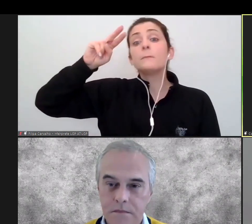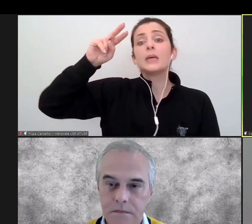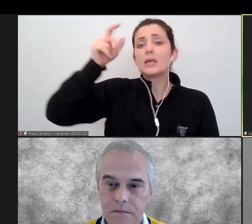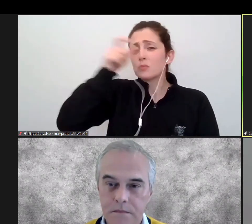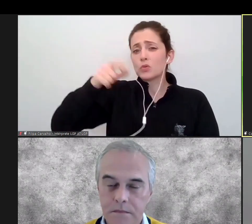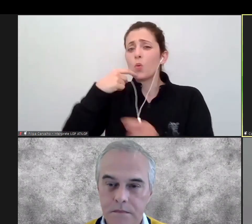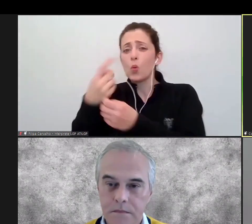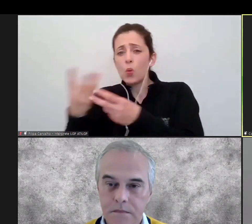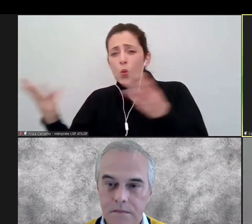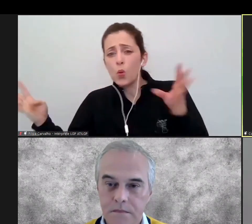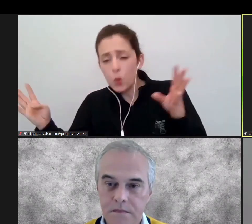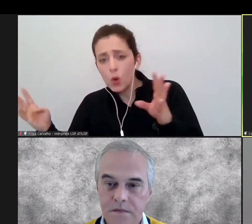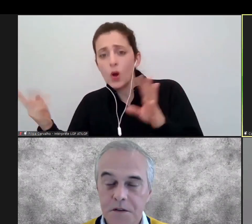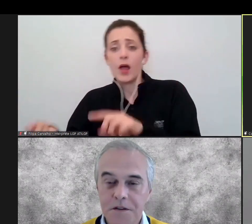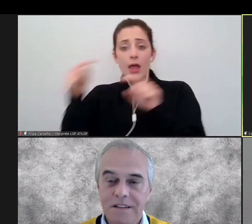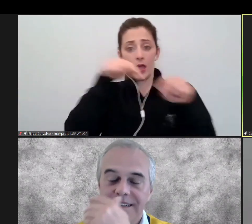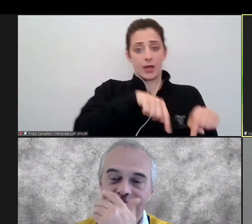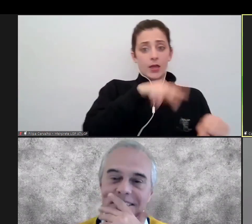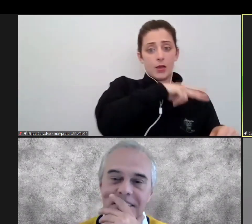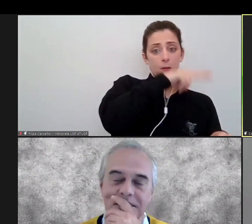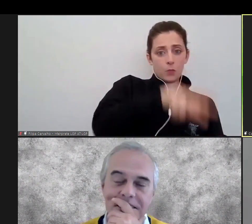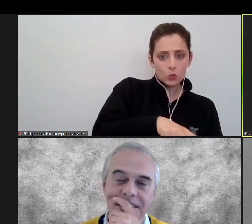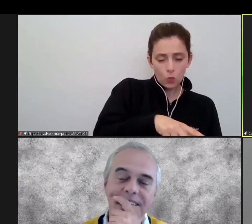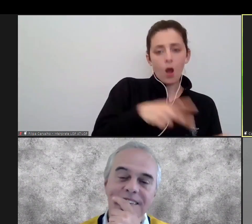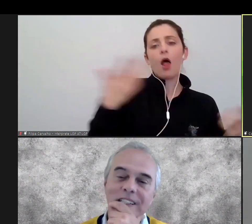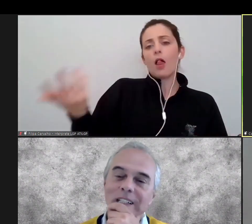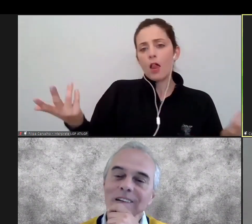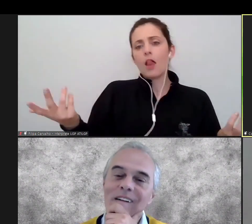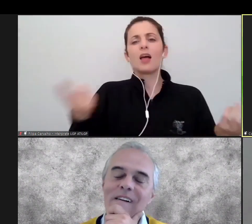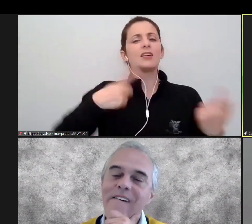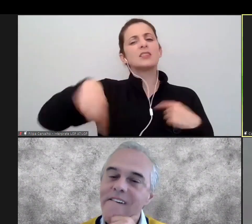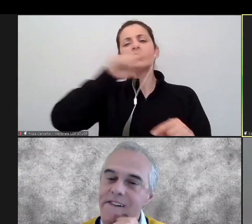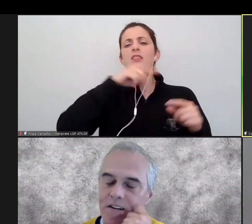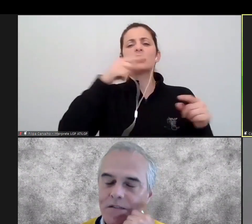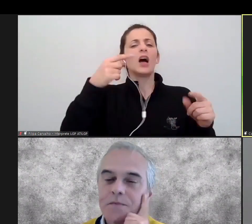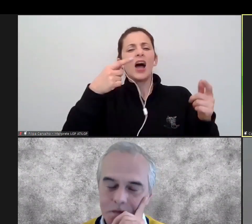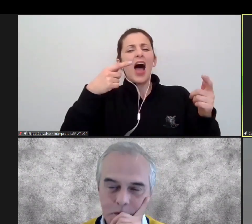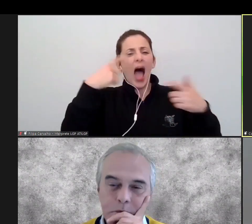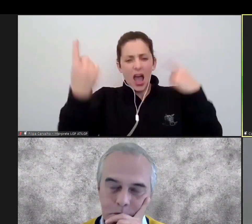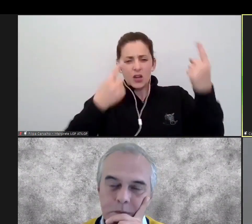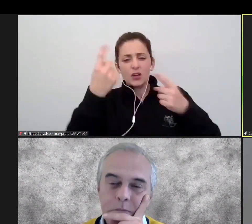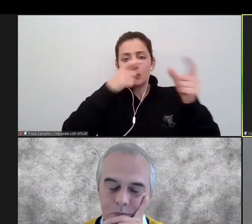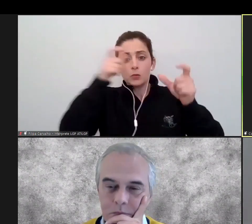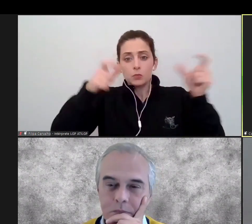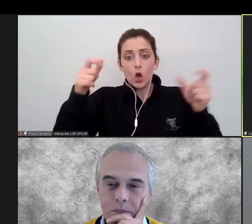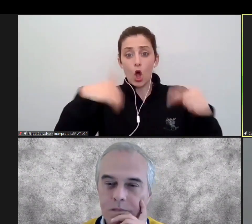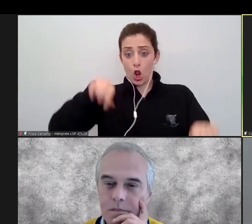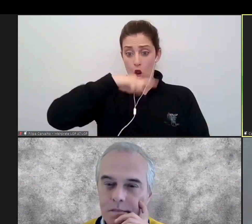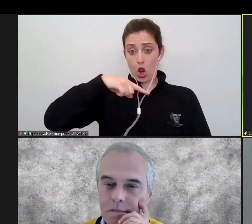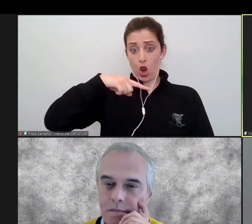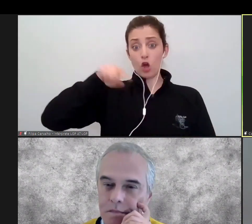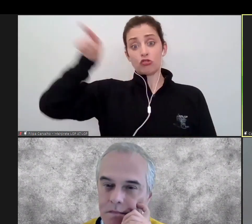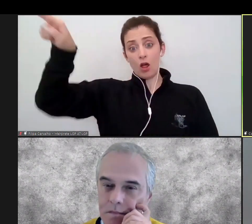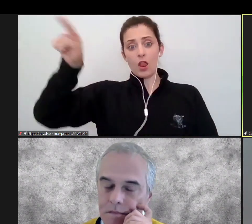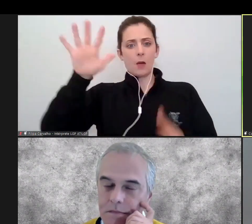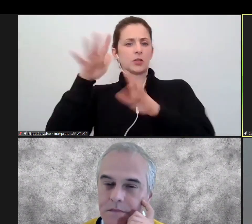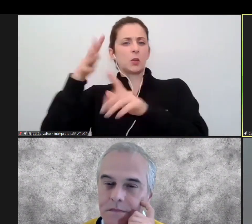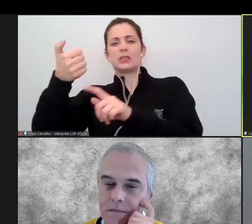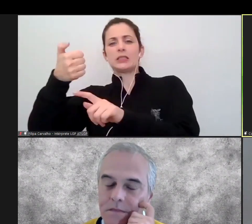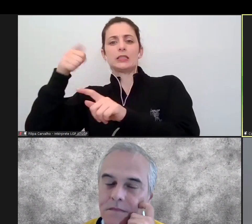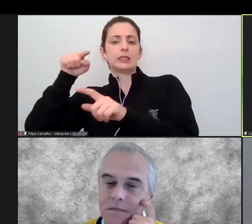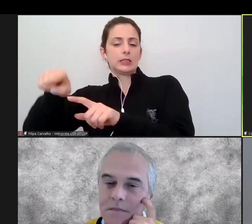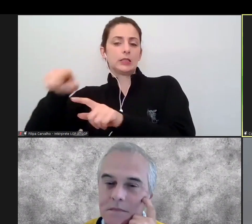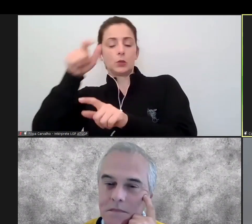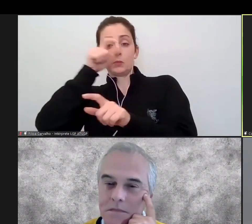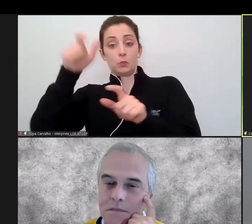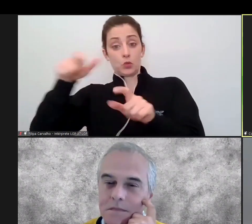portugueses em Moçambique. Portanto, é uma questão de ignorância também, é uma questão de formação, faz falta. Sim, nós somos 5 mil portugueses em Moçambique, não mais do que isso, moçambicanos,